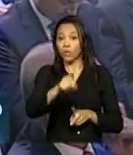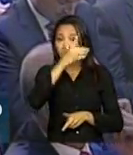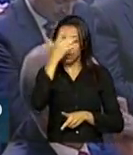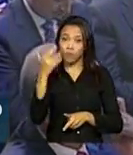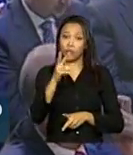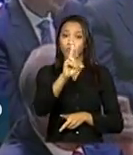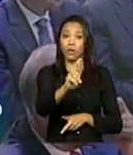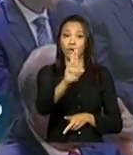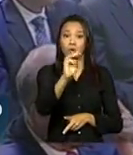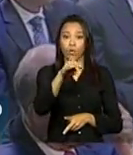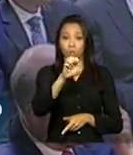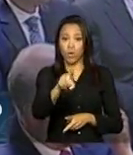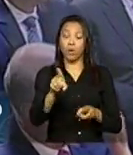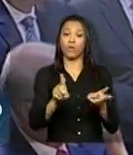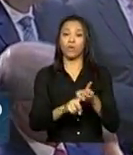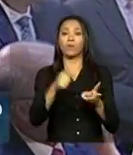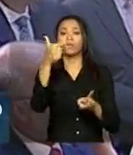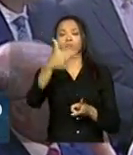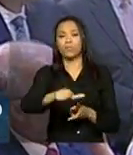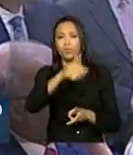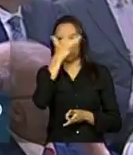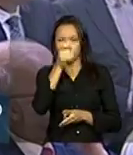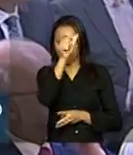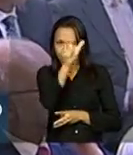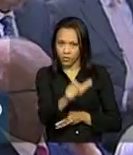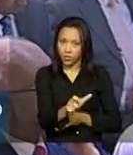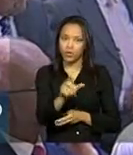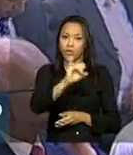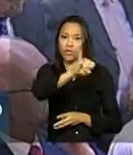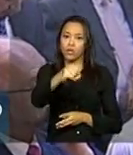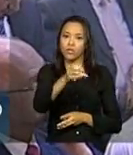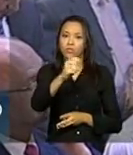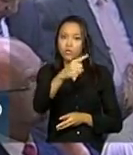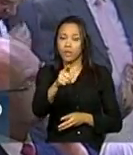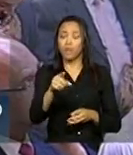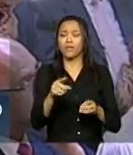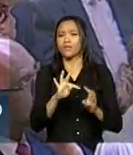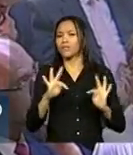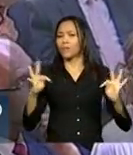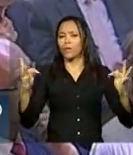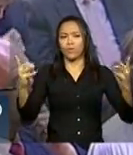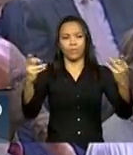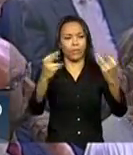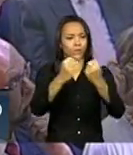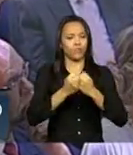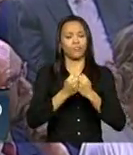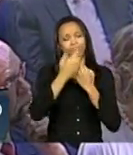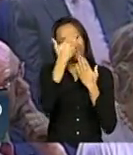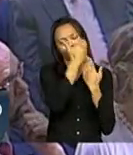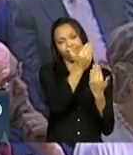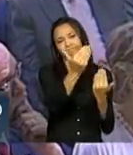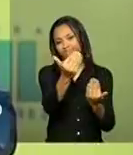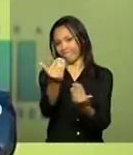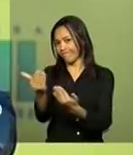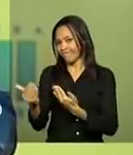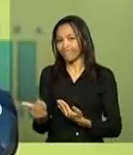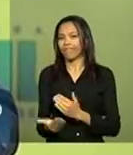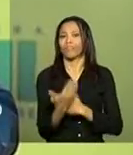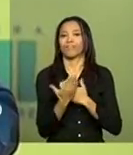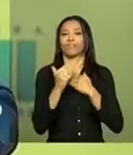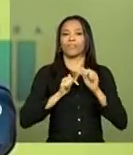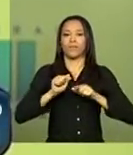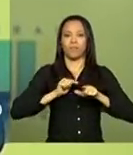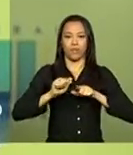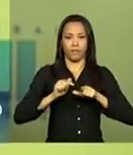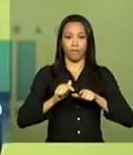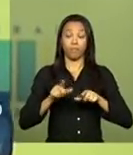Soares, Zé Rubens Rebelato, da IBSER. E agradecer fortemente toda a compreensão e apoio dedicado ao meu trabalho. Ao